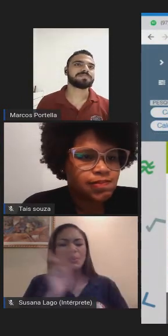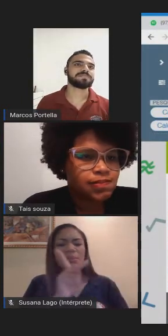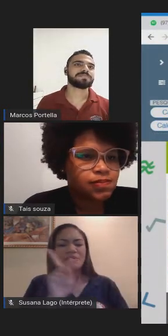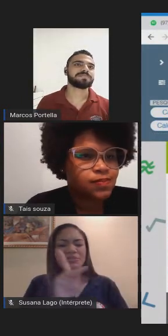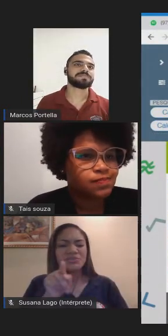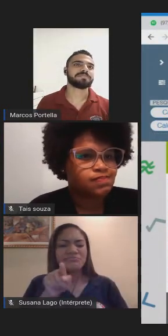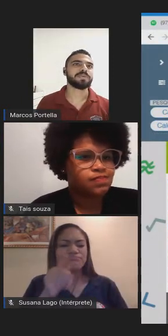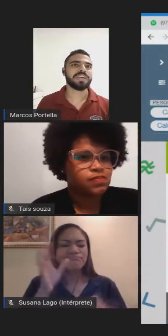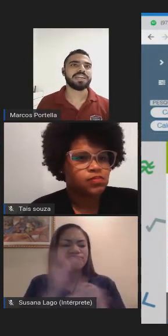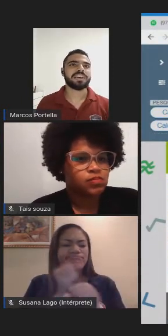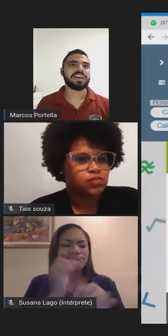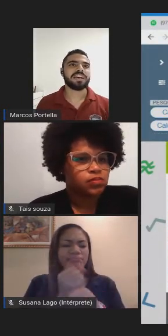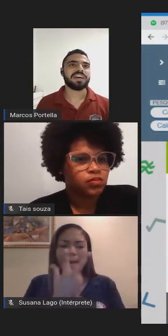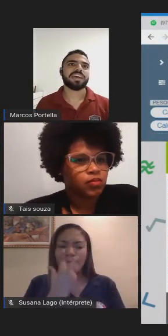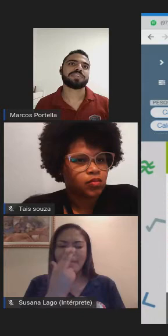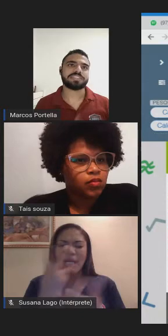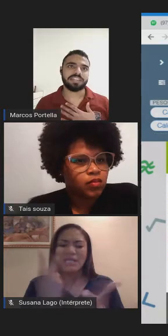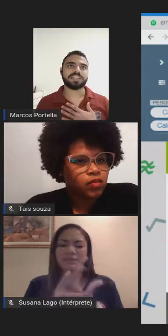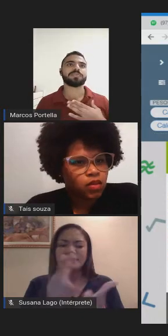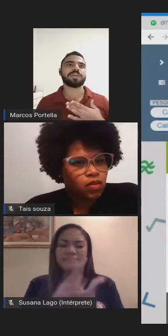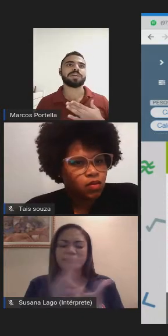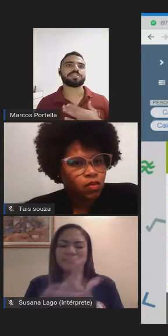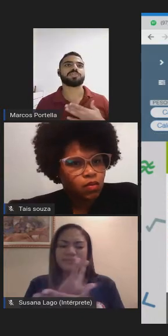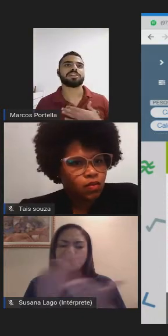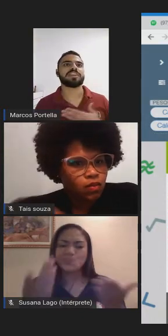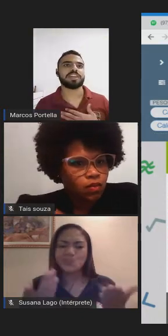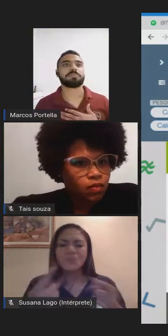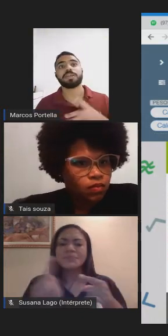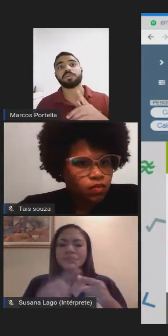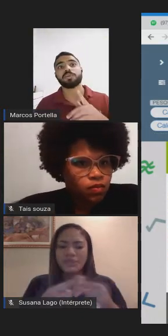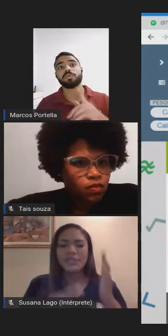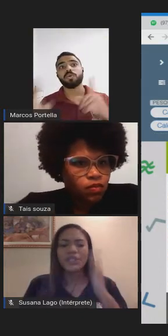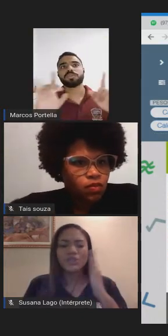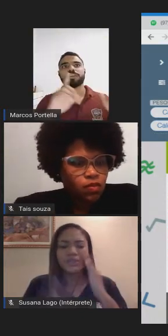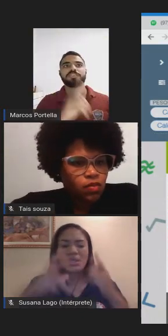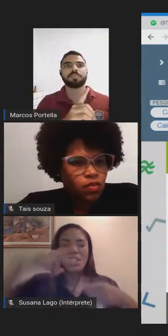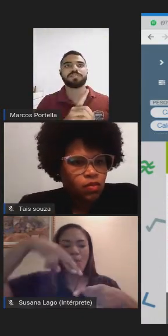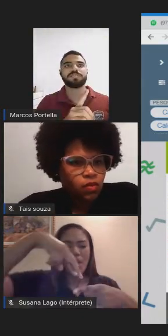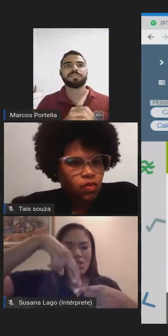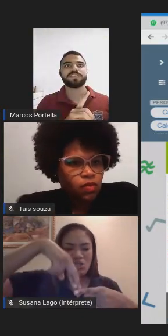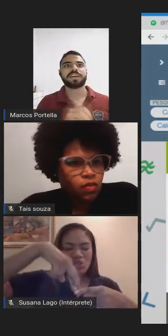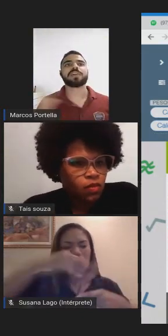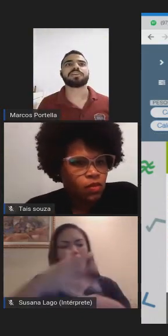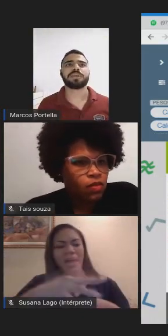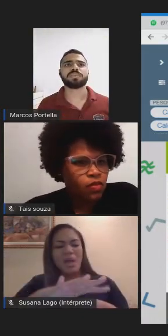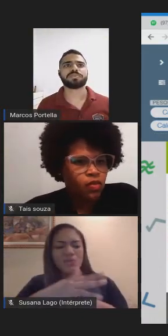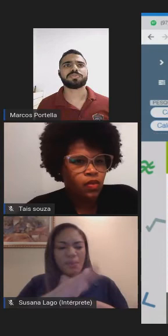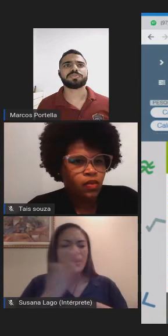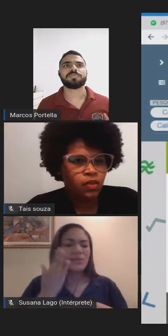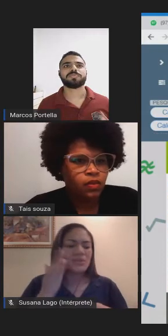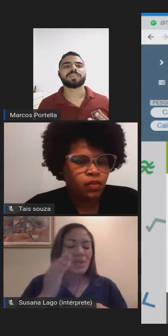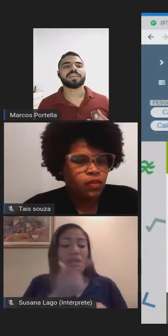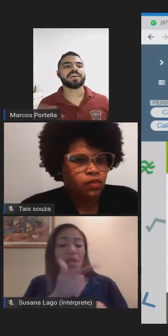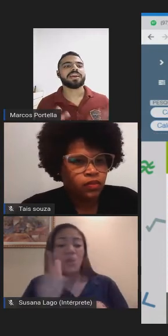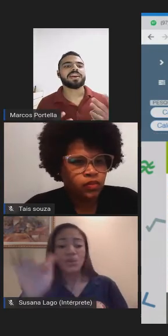errado. Porque eu já sei que o resistor equivalente pela outra fórmula é 468.